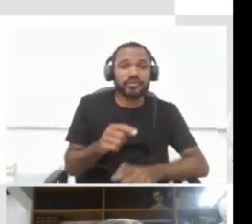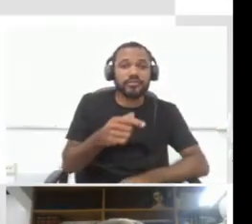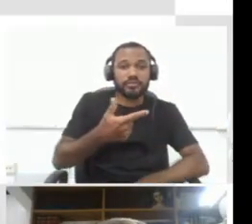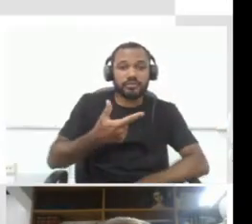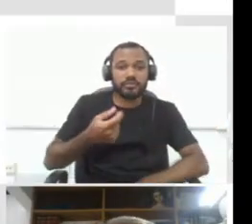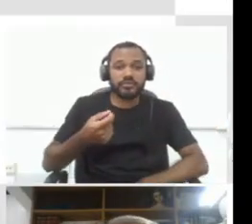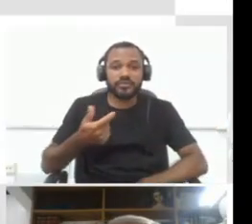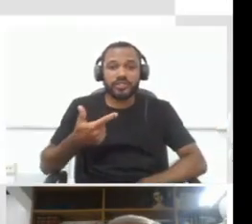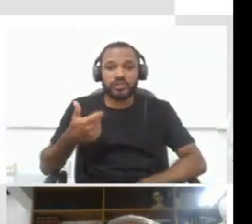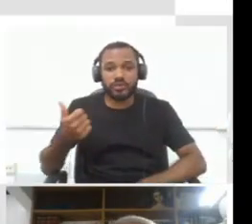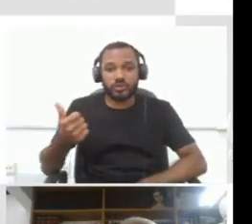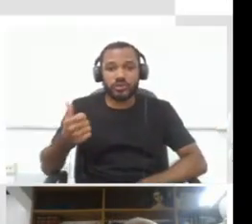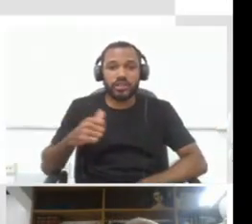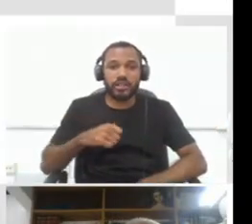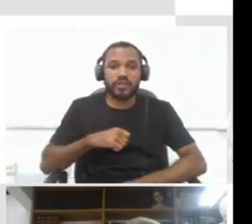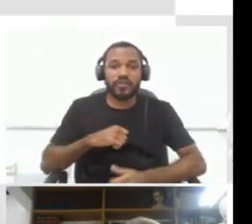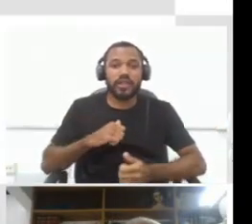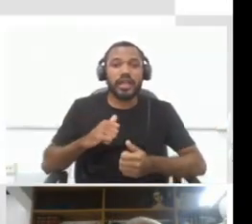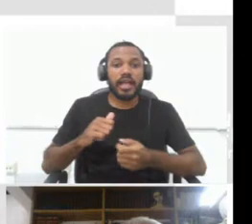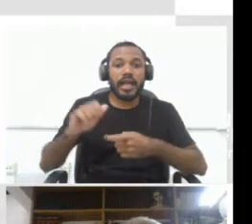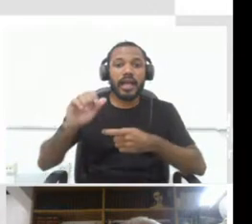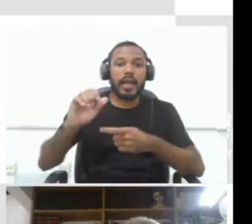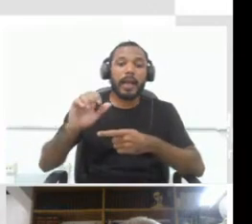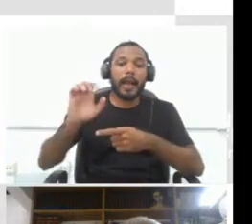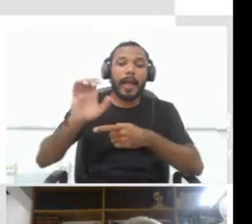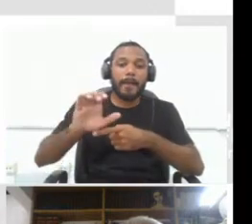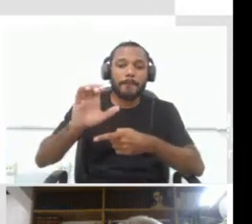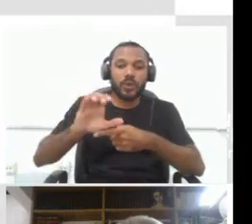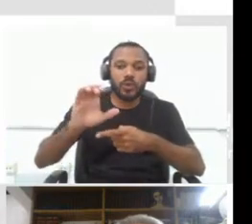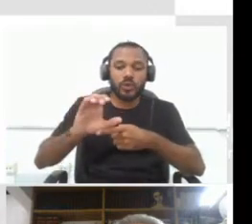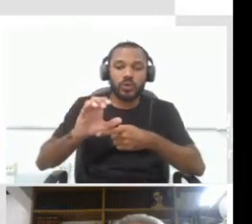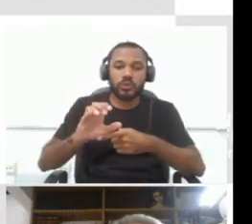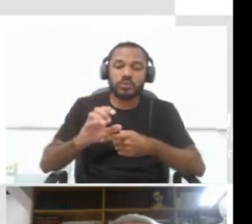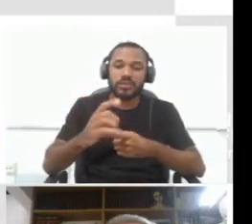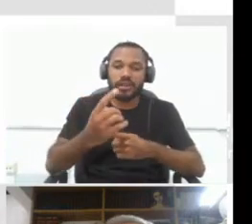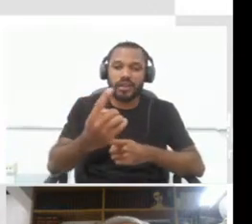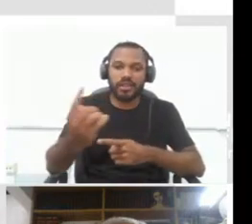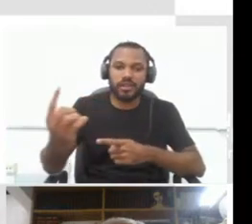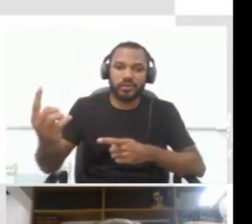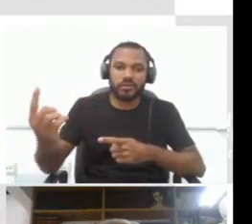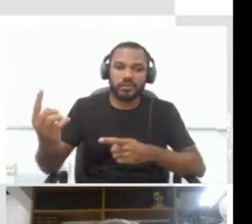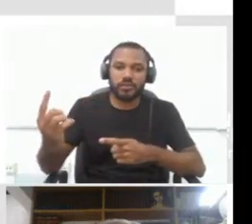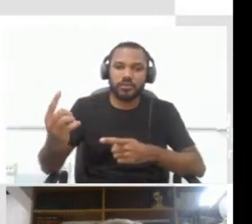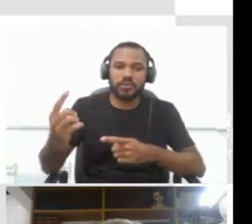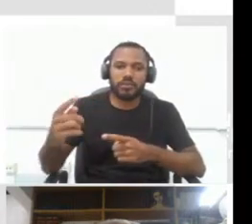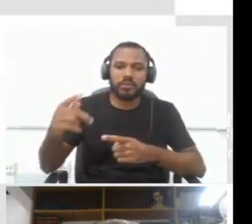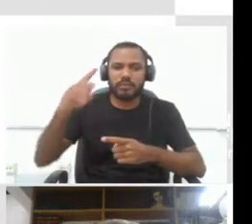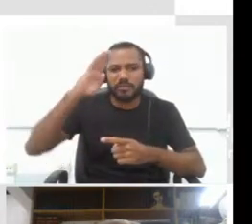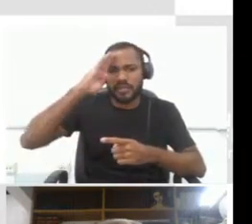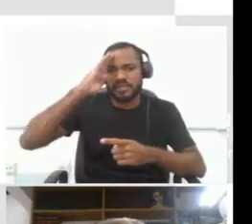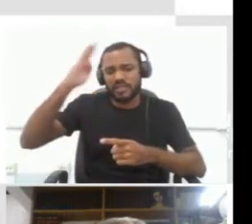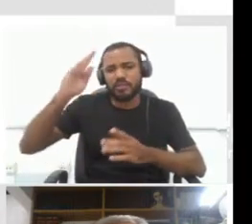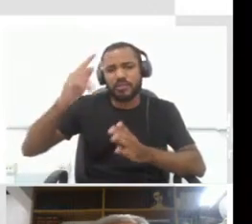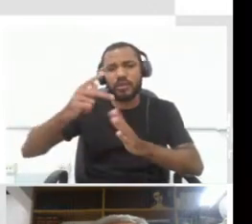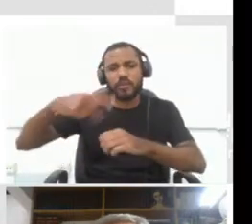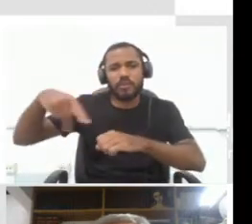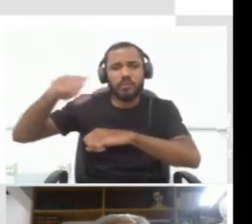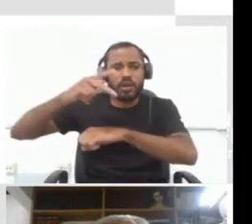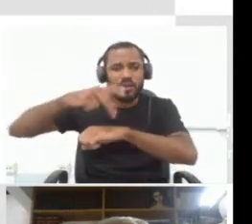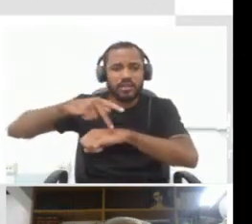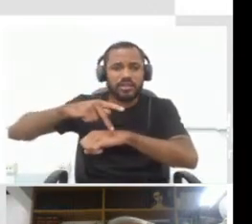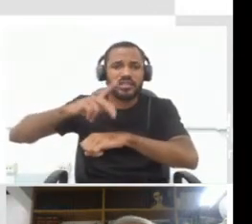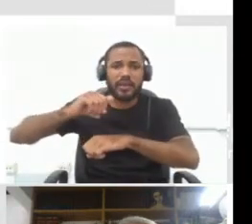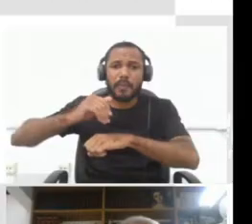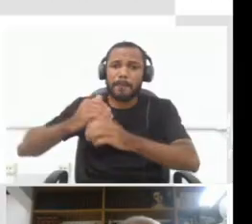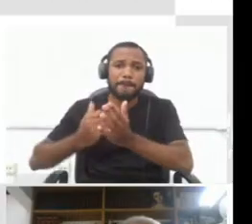1% entre os maiores emissores globais era mais de 50 toneladas de CO2 por